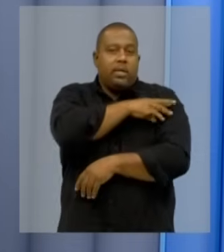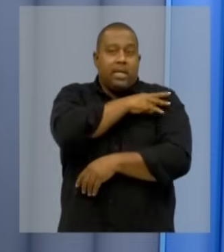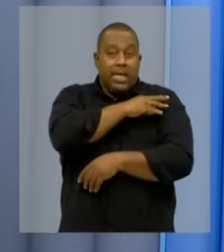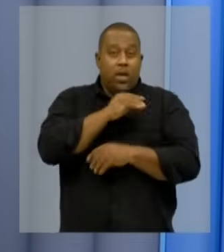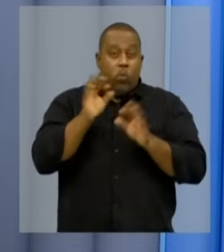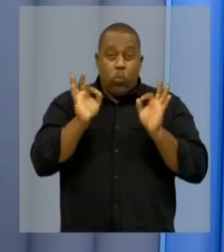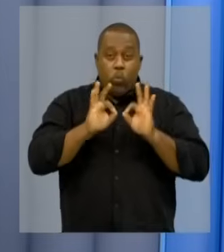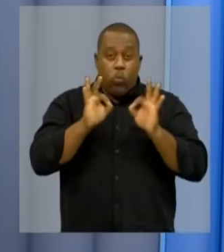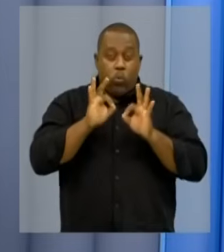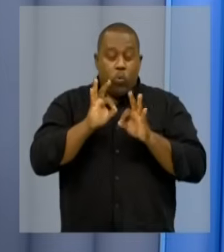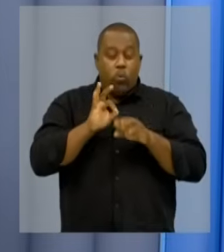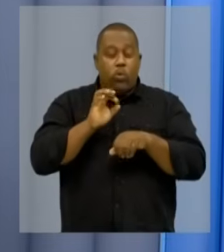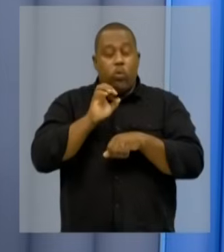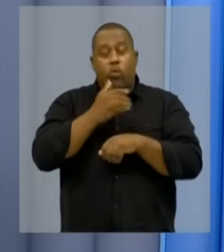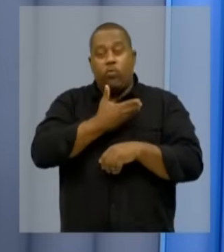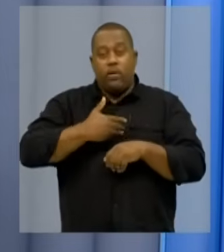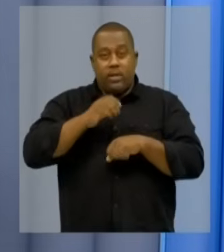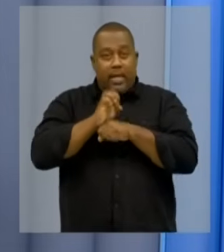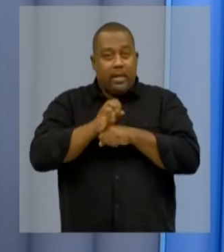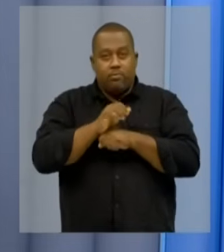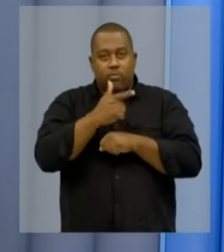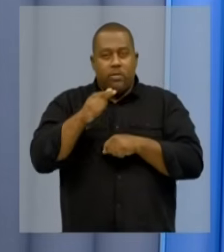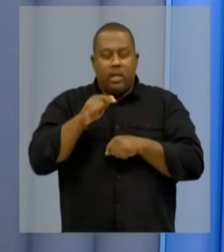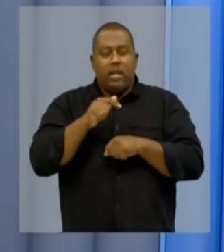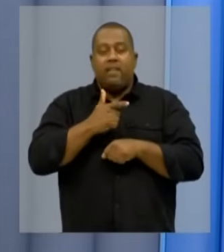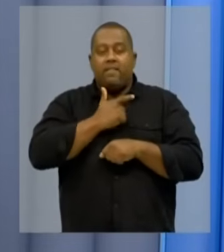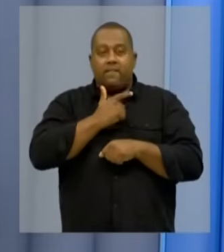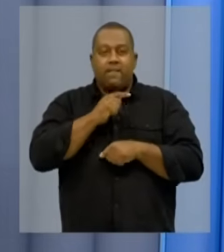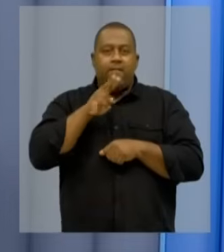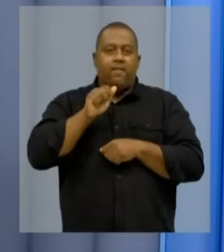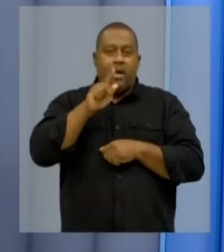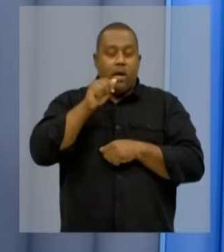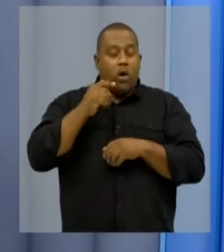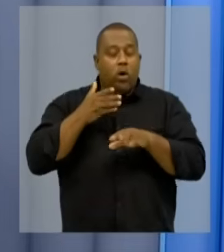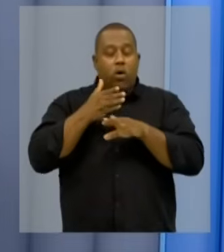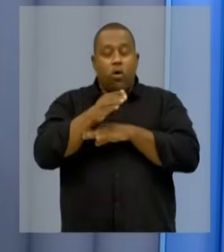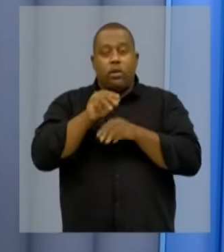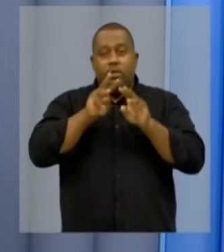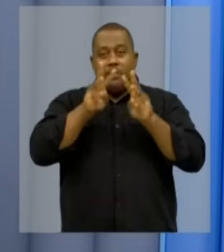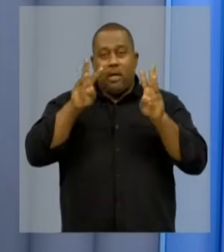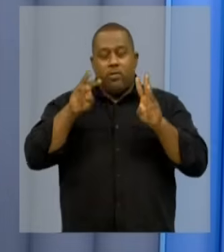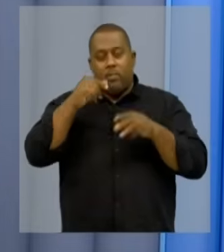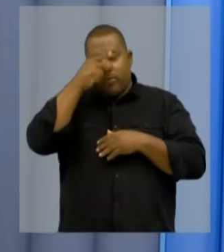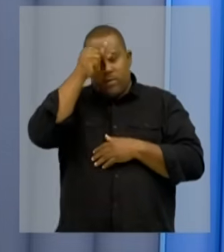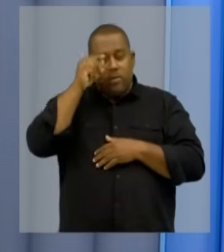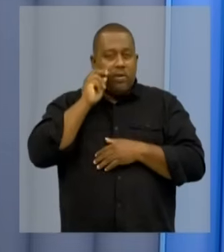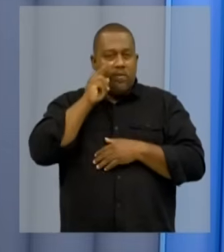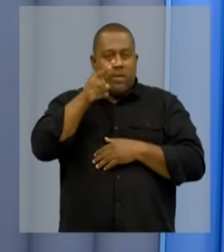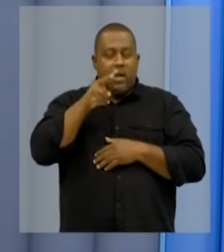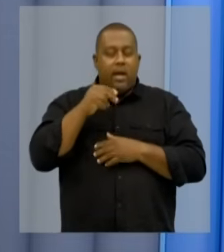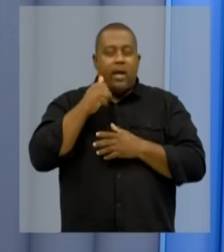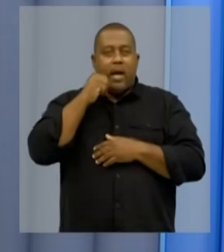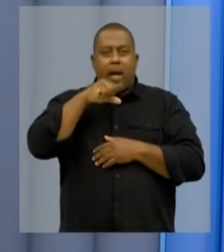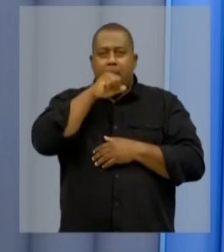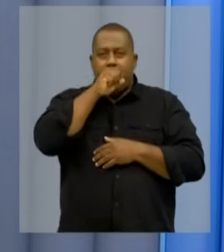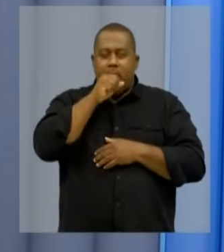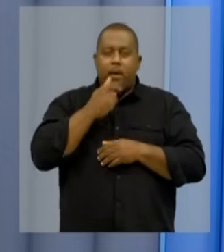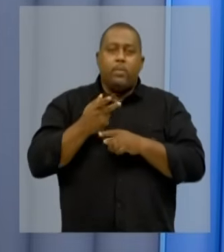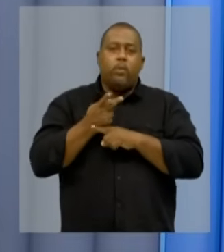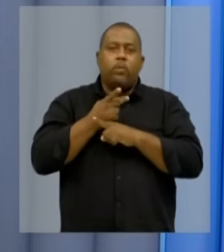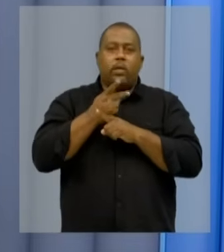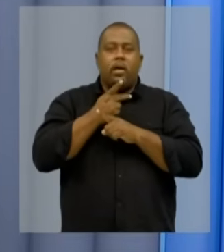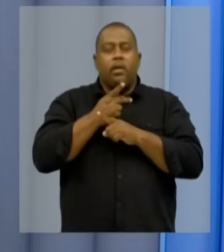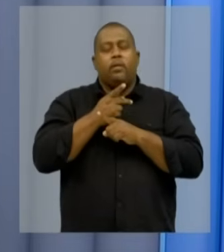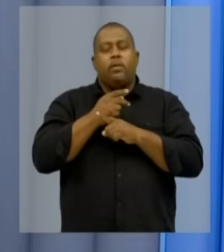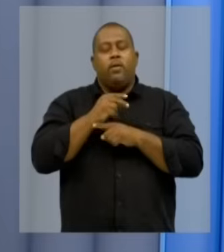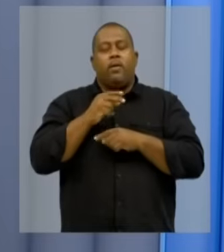não teria vagas para esses estudantes. Vá no site agora da Prefeitura e veja que tem vagas, as mães atrás de vagas da creche. Mas